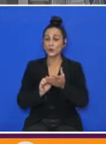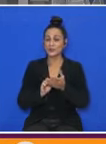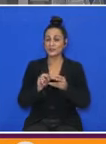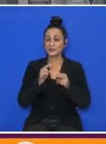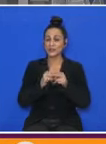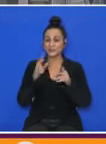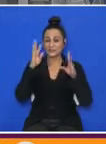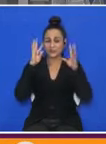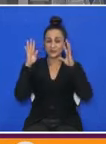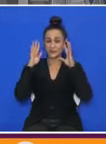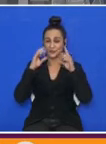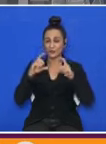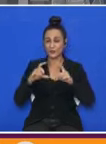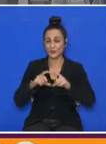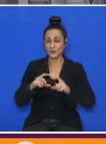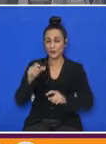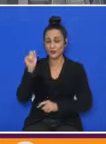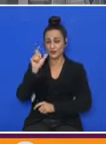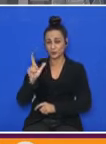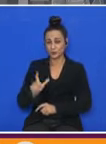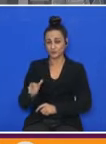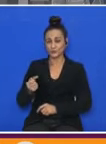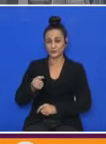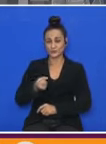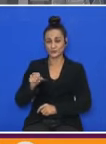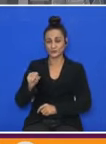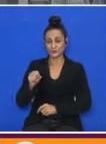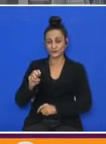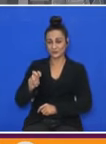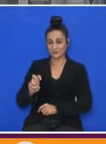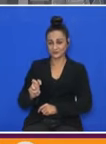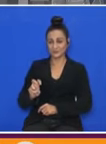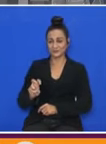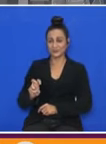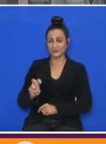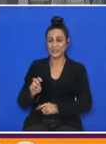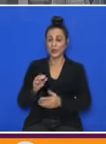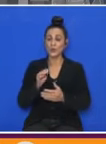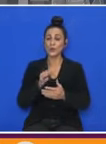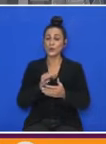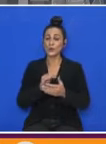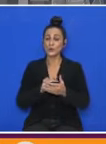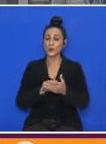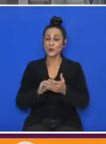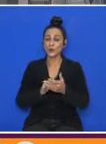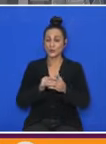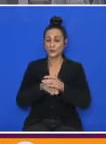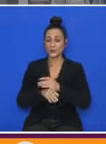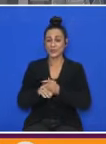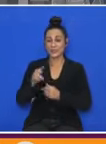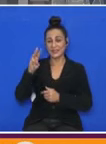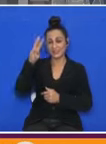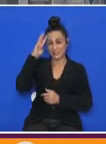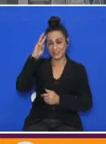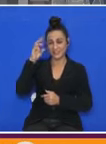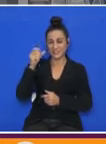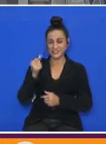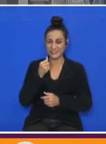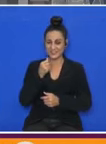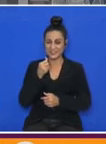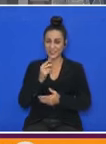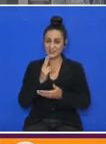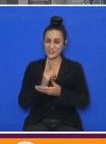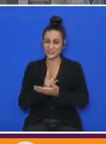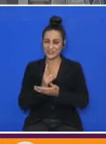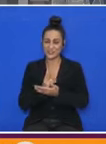Bola azul, número 85. Azul, 85. Lotomania, com sorteios às terças e sextas,